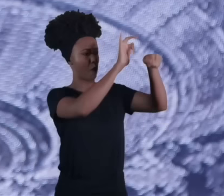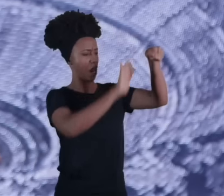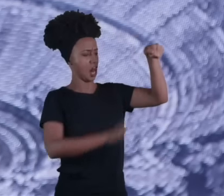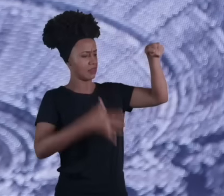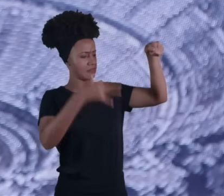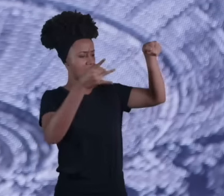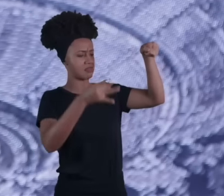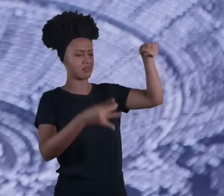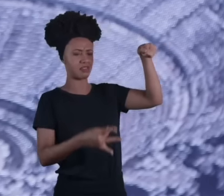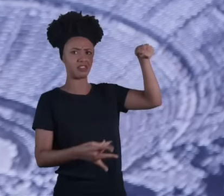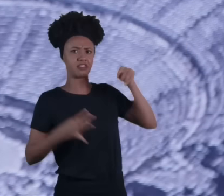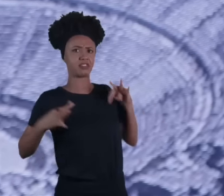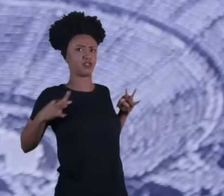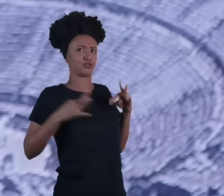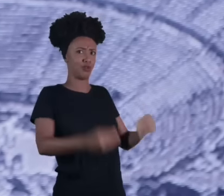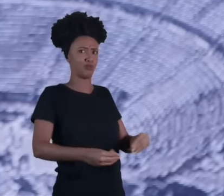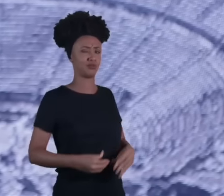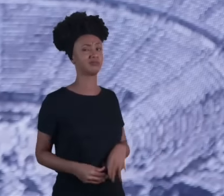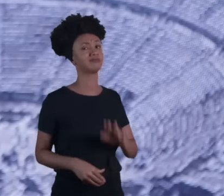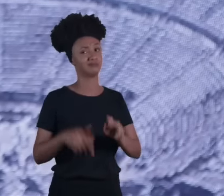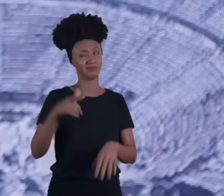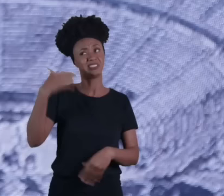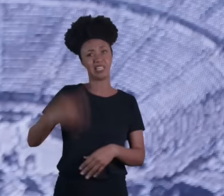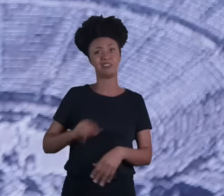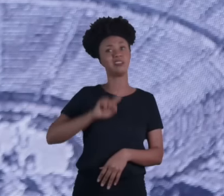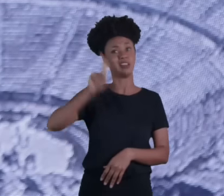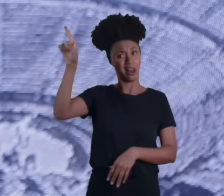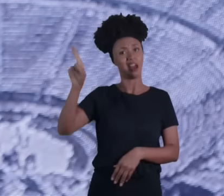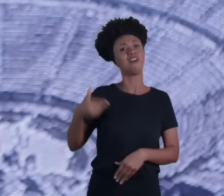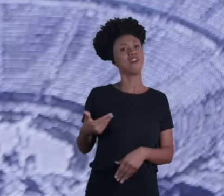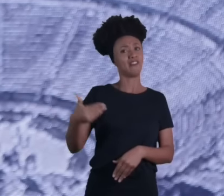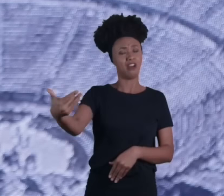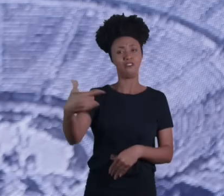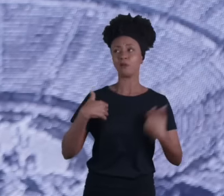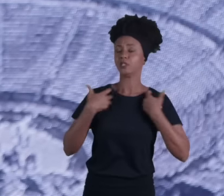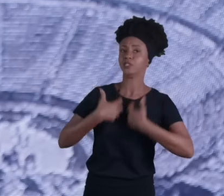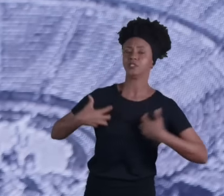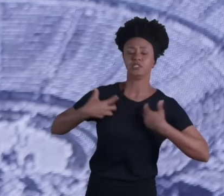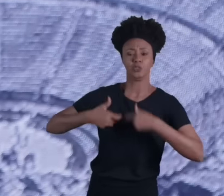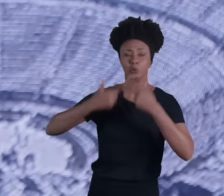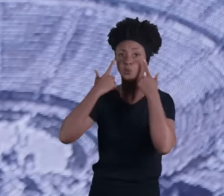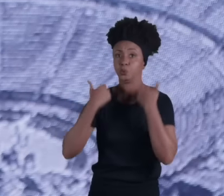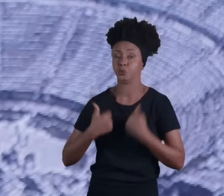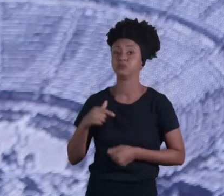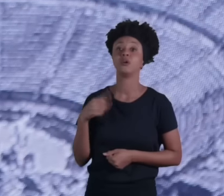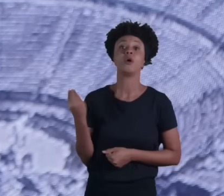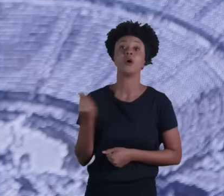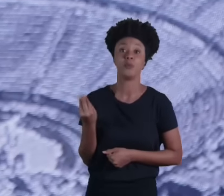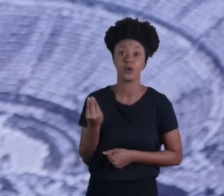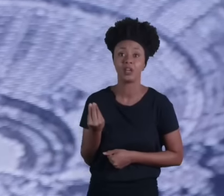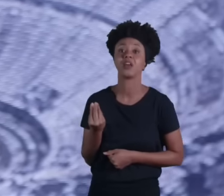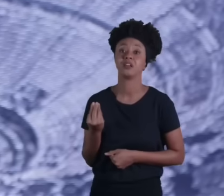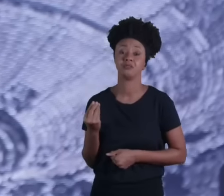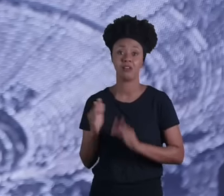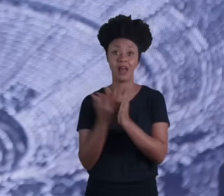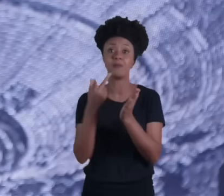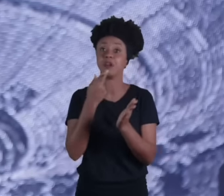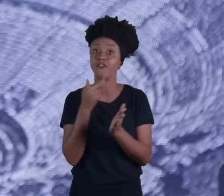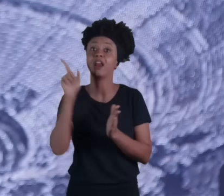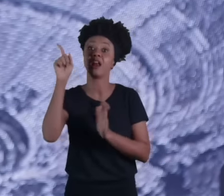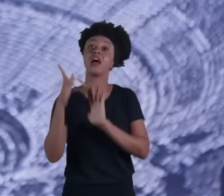E eu creio que naquele momento vai haver muito choro, porque a Bíblia diz que ele vai ter que enxugar as lágrimas dos